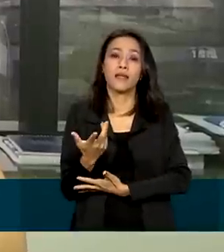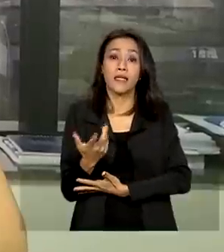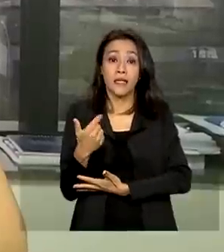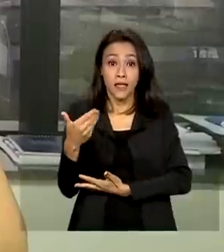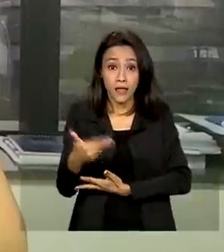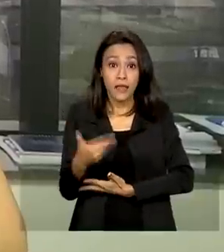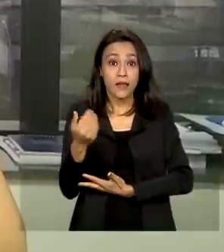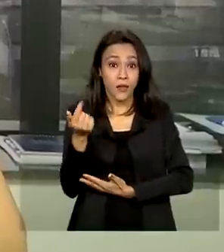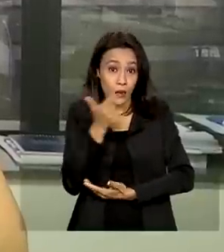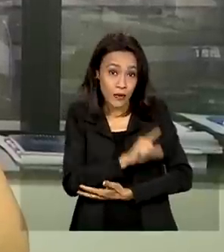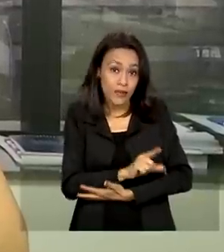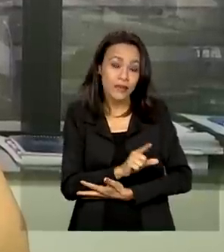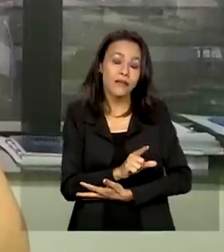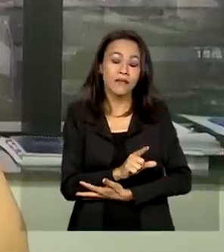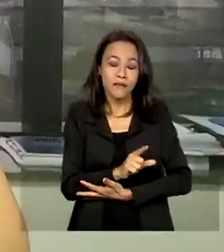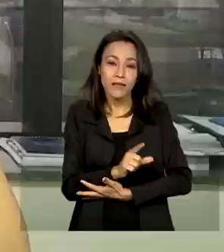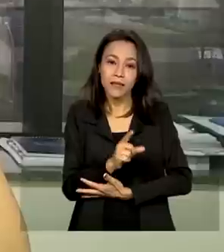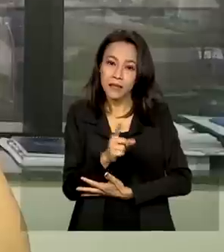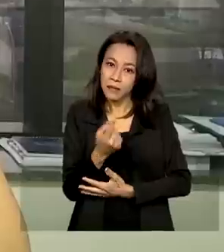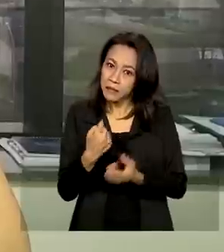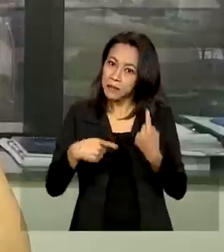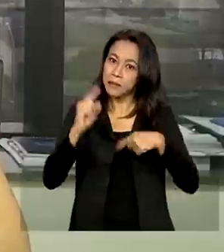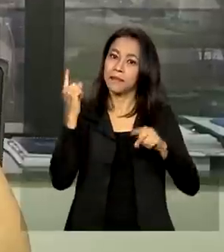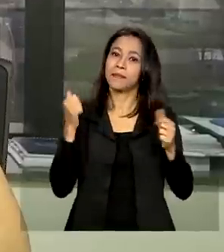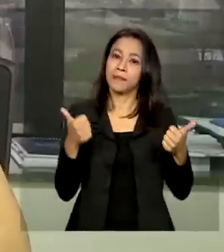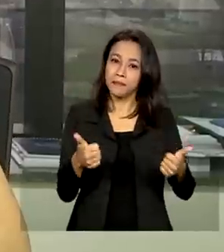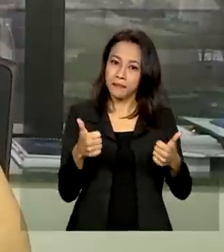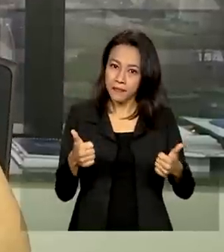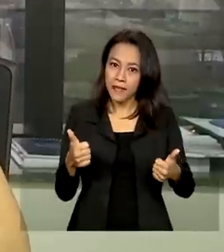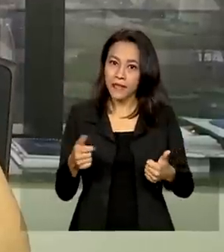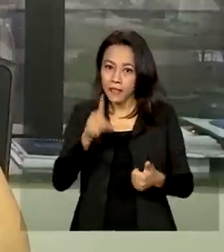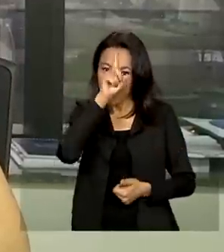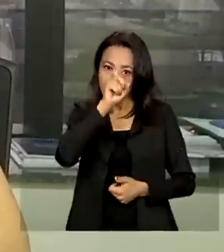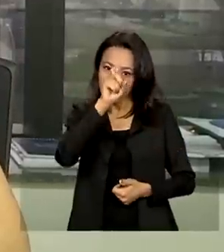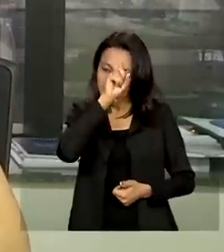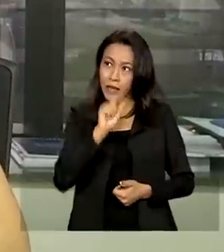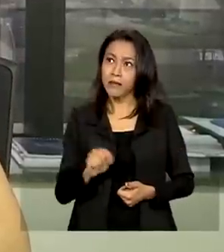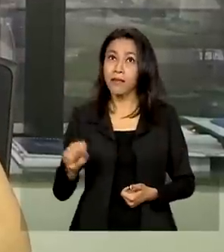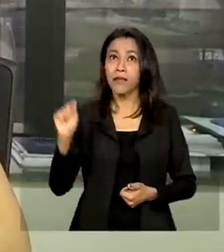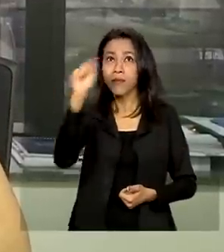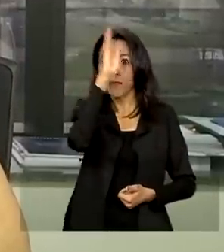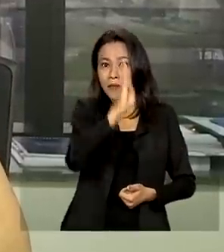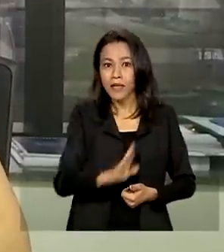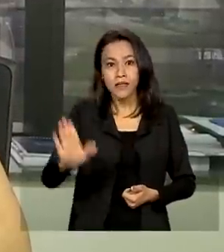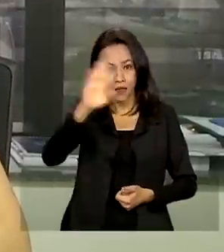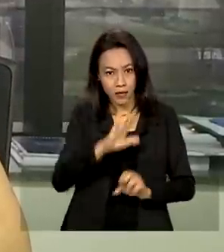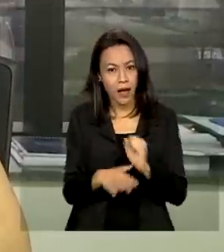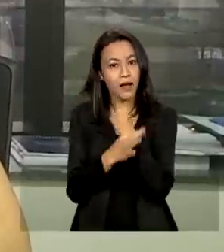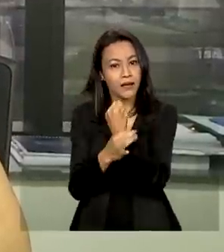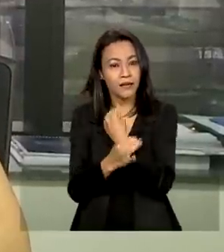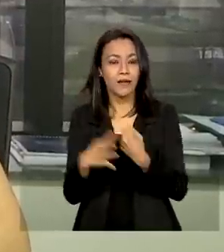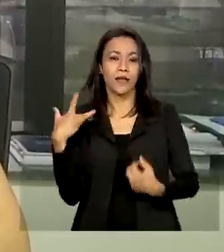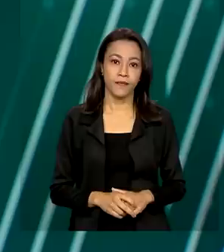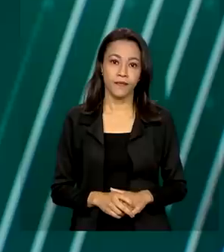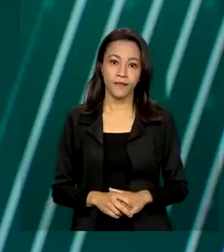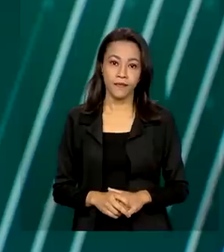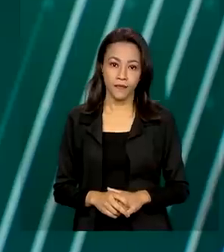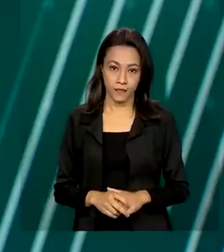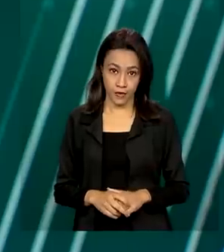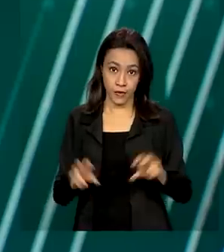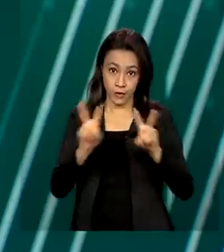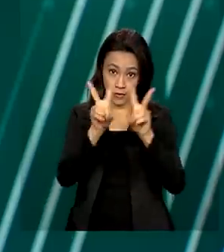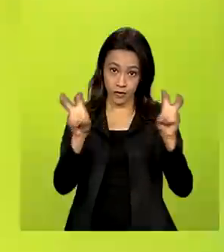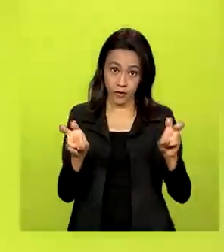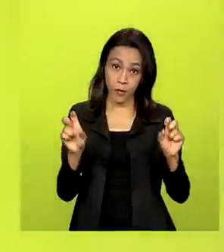e que socorra de maneira grandiosa aí entre as maternidades do nosso país, para que a gente garanta a saúde dos nossos recém-nascidos. O